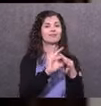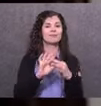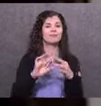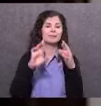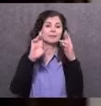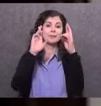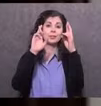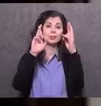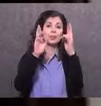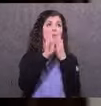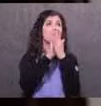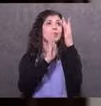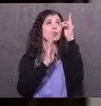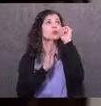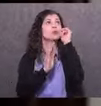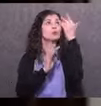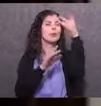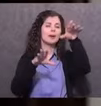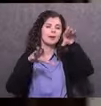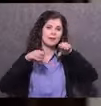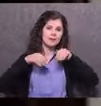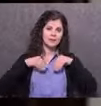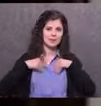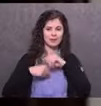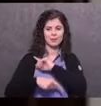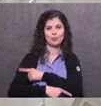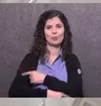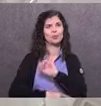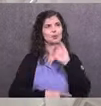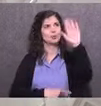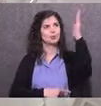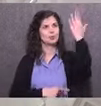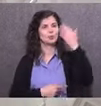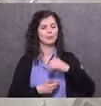aceito por Deus Pai Todo-Poderoso.